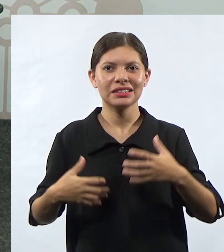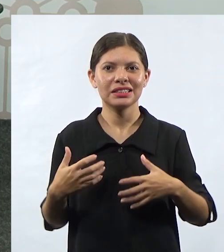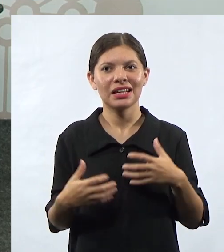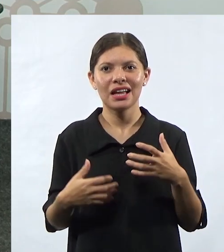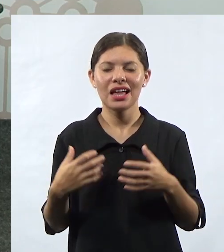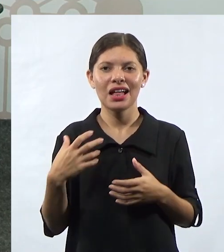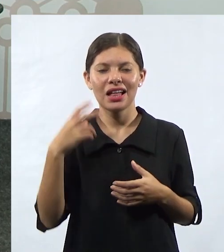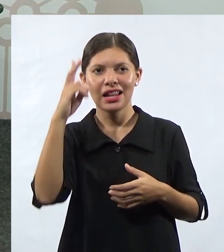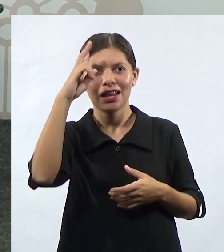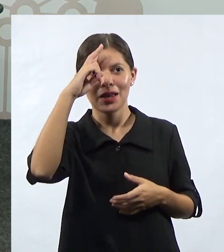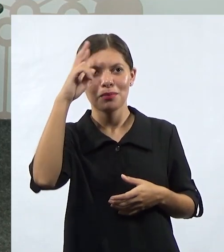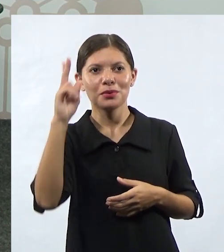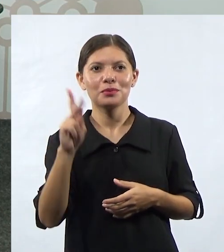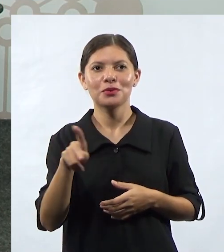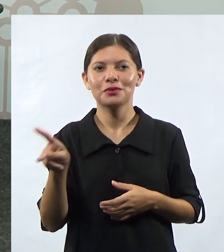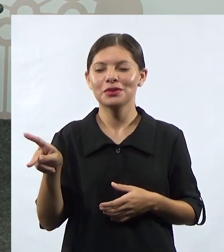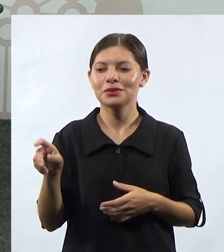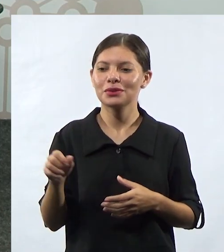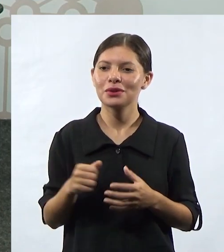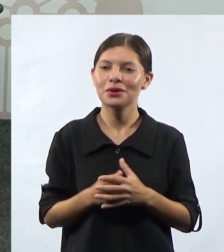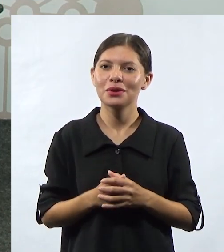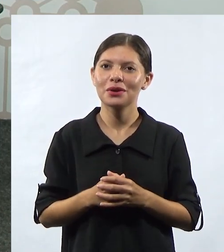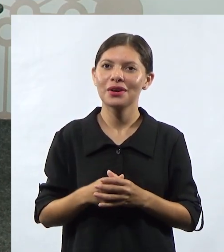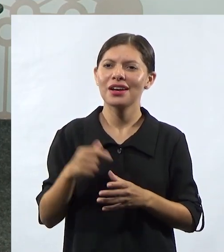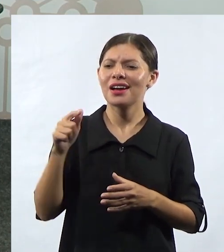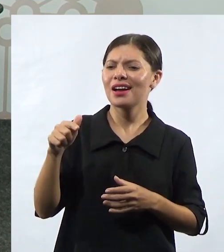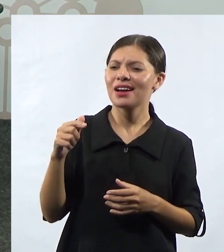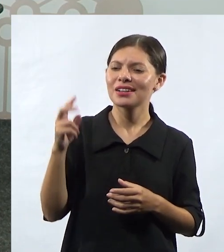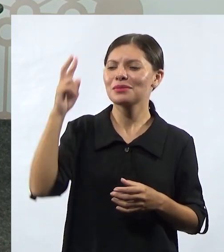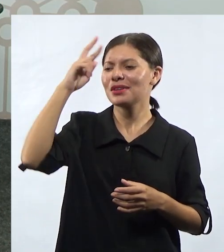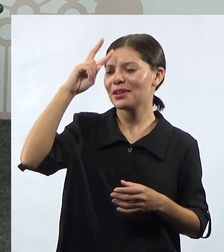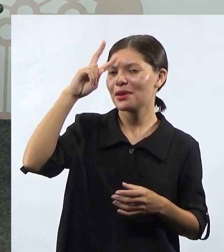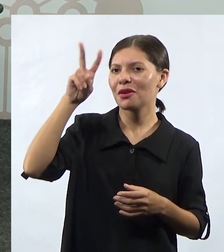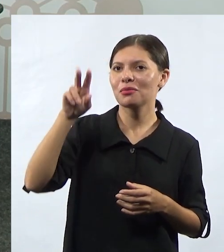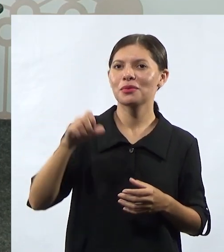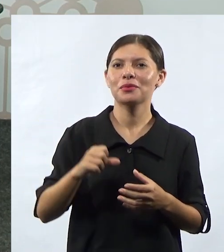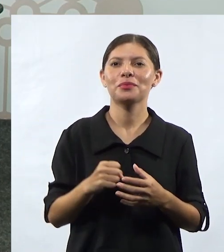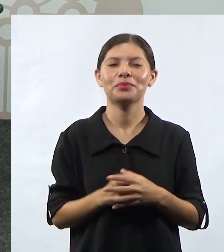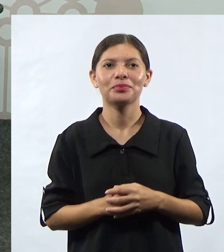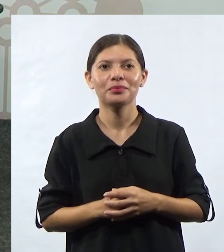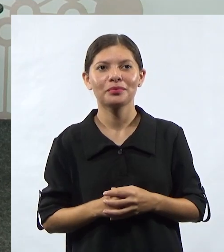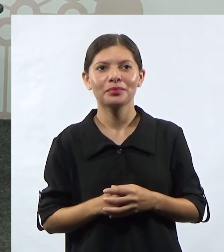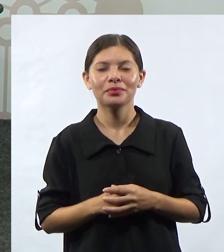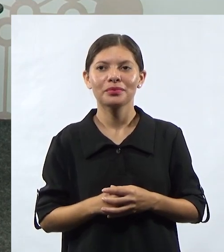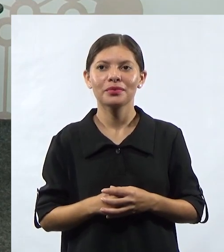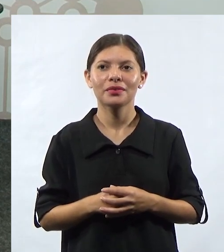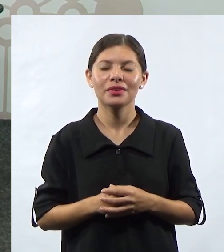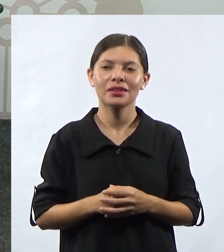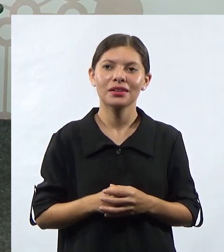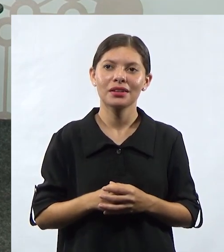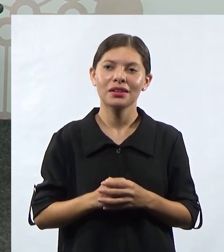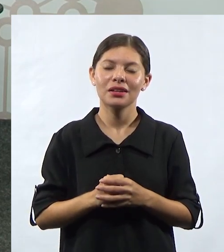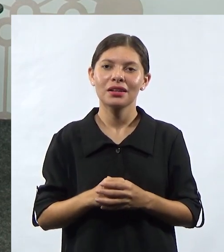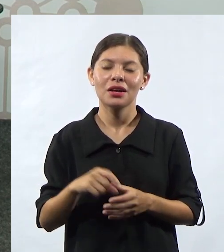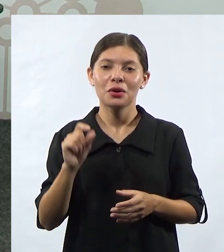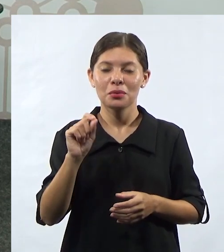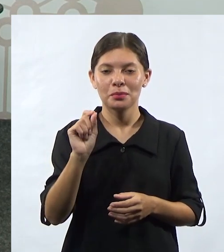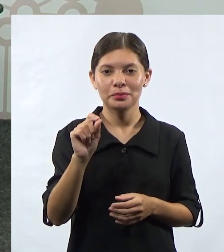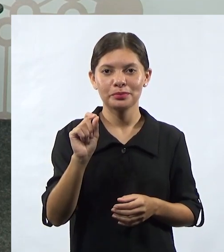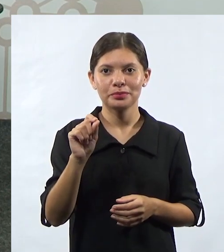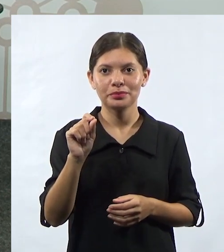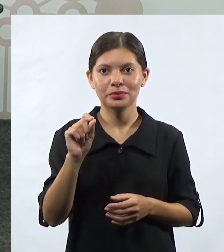do professor fulano, também passou aqui, aí o outro já teve aula com ele, também lembro. Faz as interrupções com alguma coisa